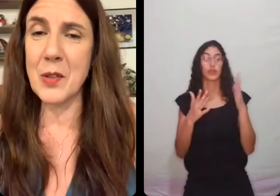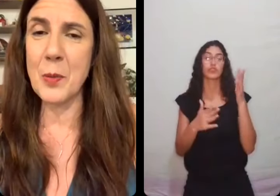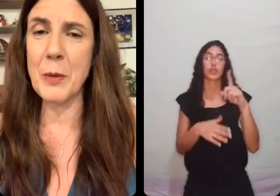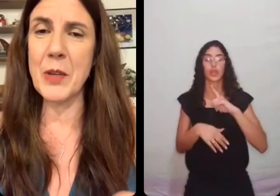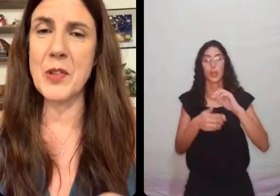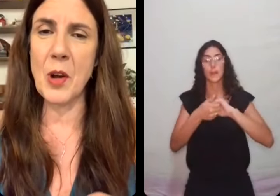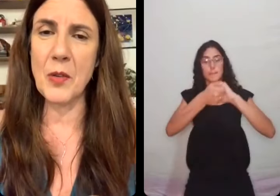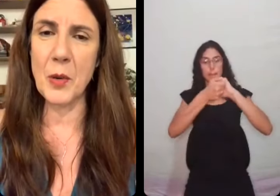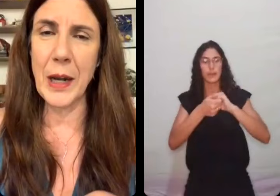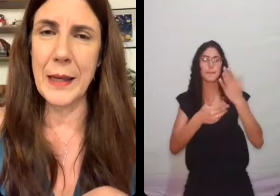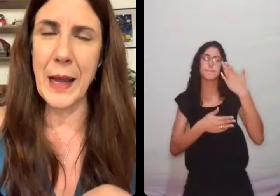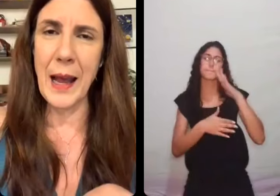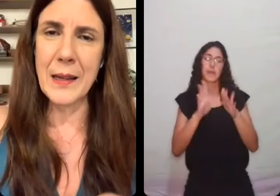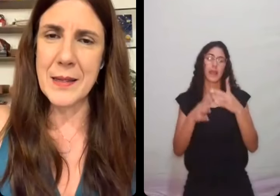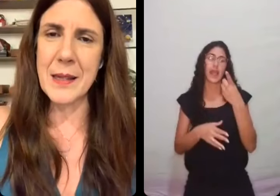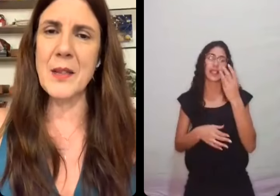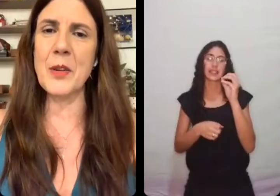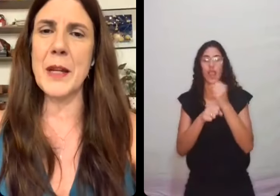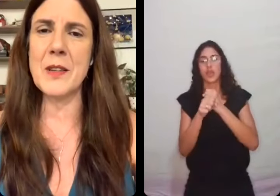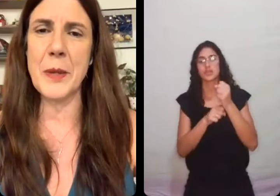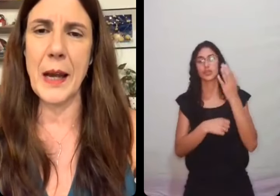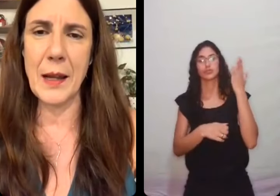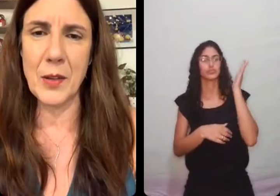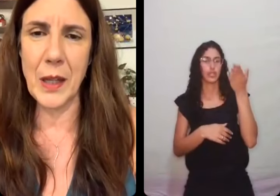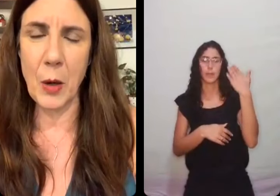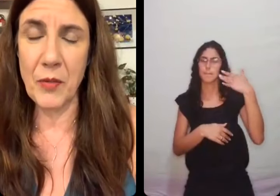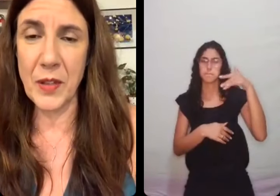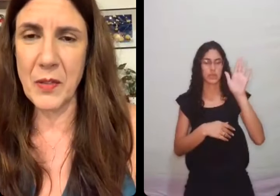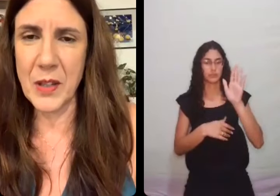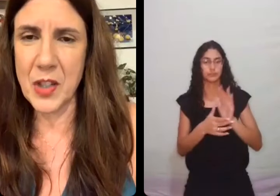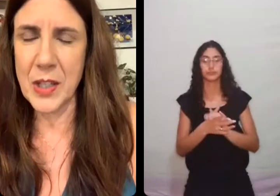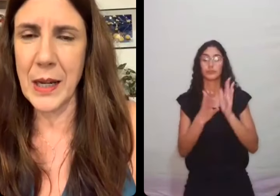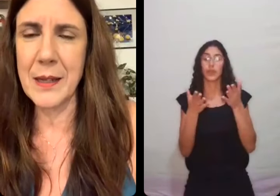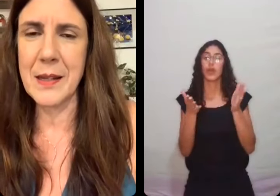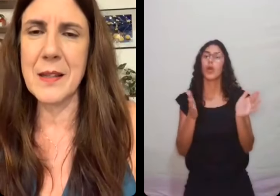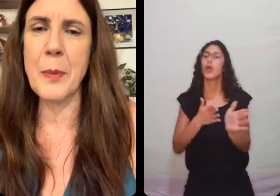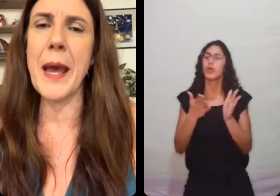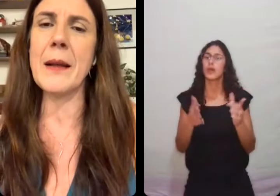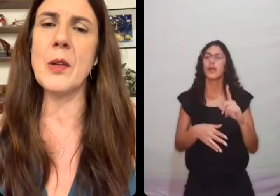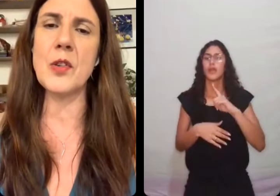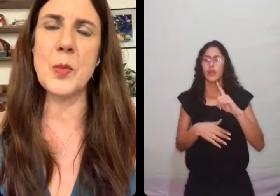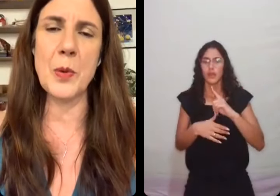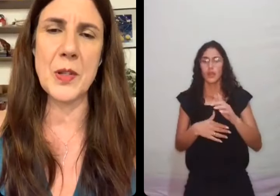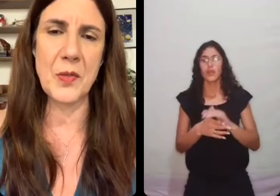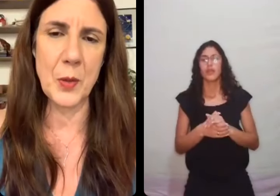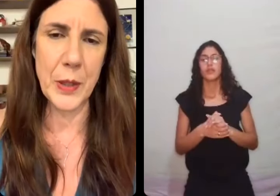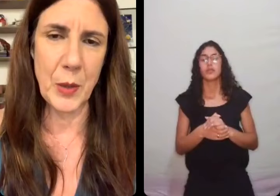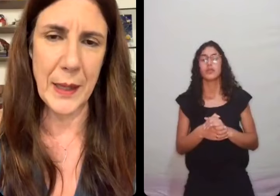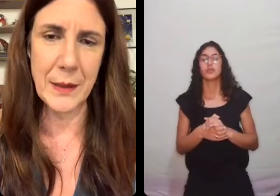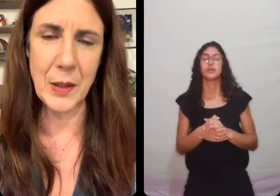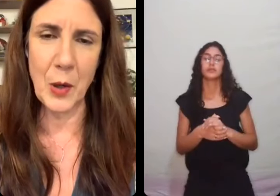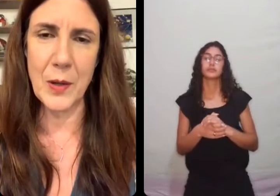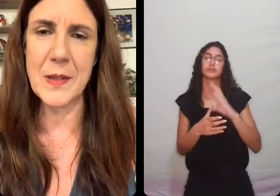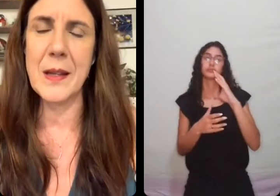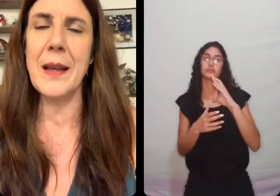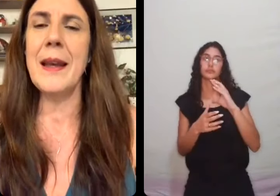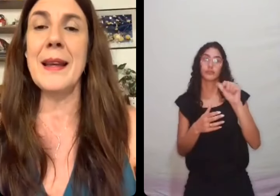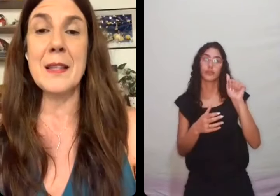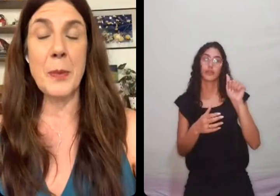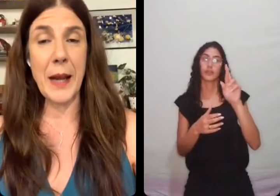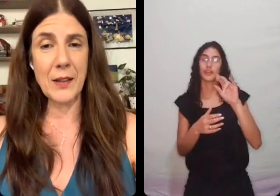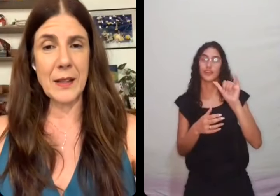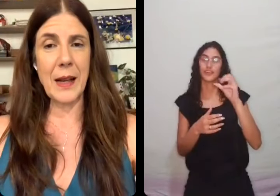anos. O primeiro solo foi o Clariassi, livremente inspirado em Água Viva, de Clarice Lispector. Depois foi o Caim Trinós,